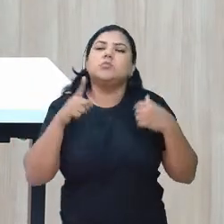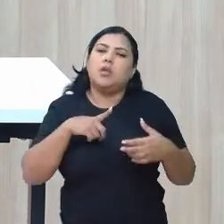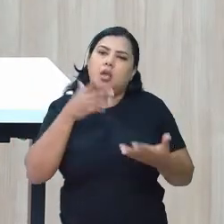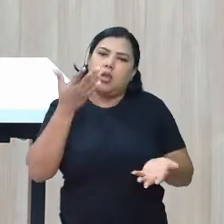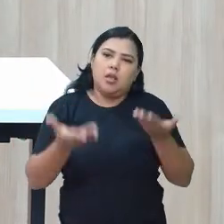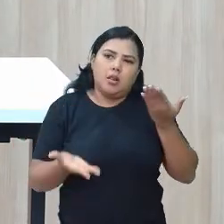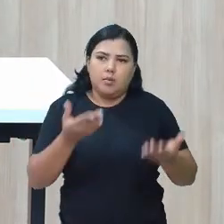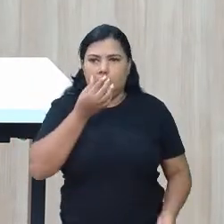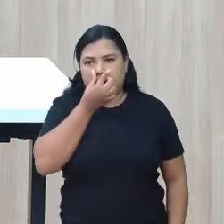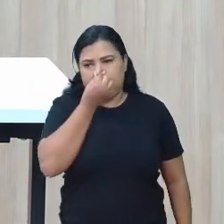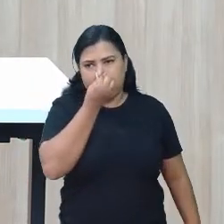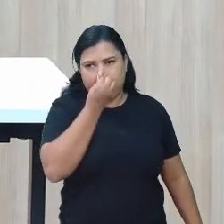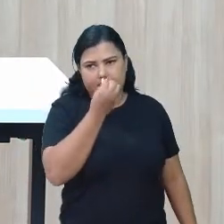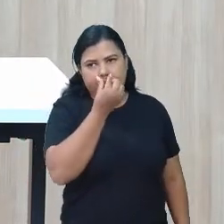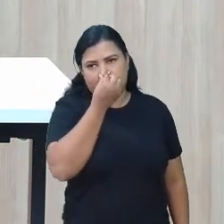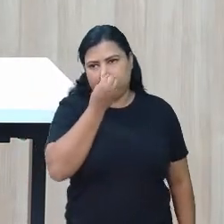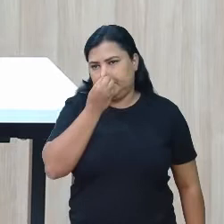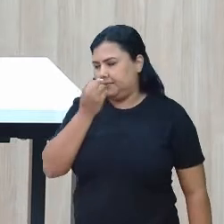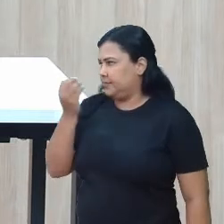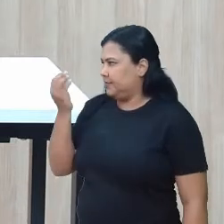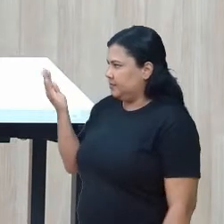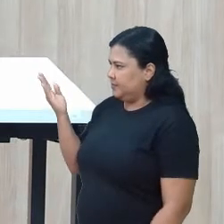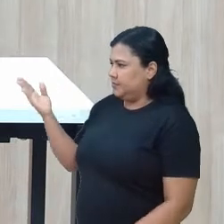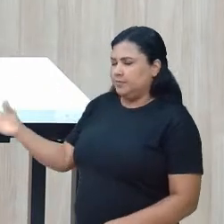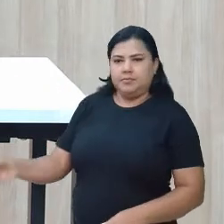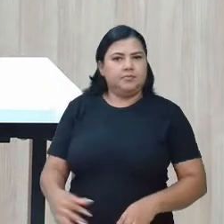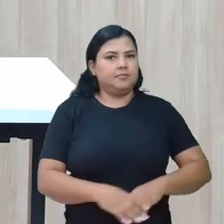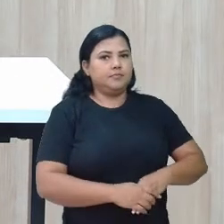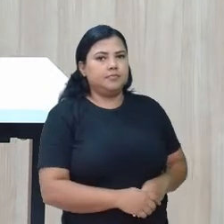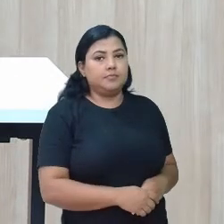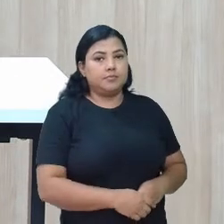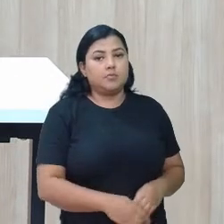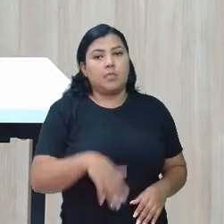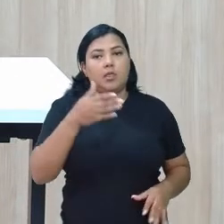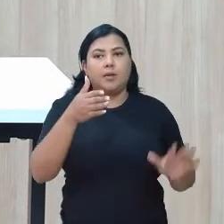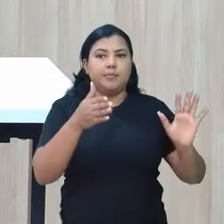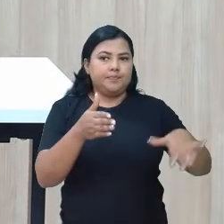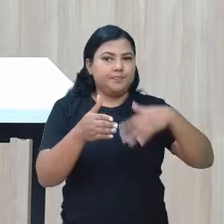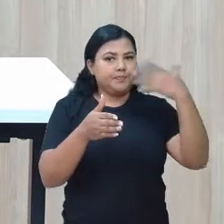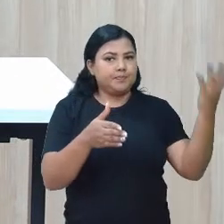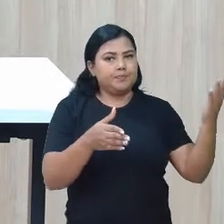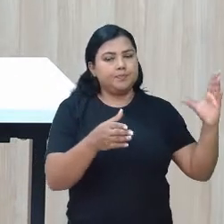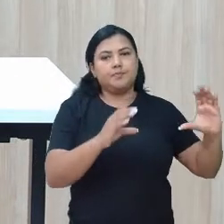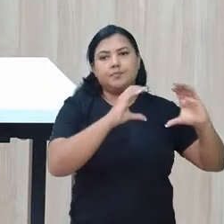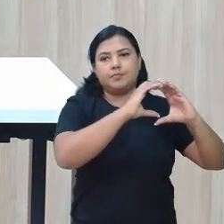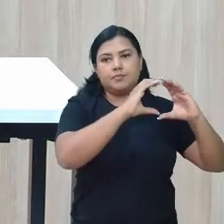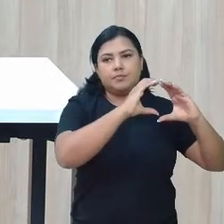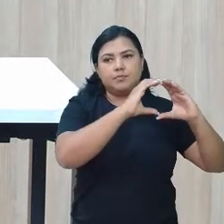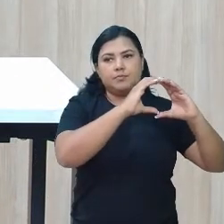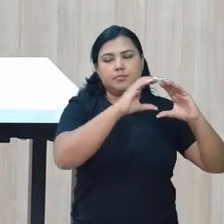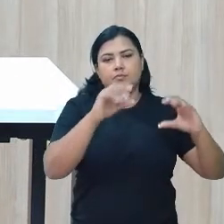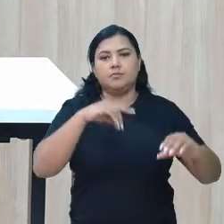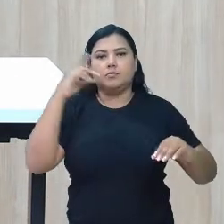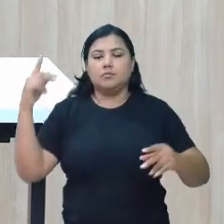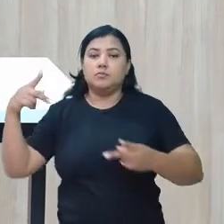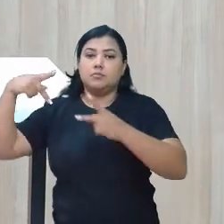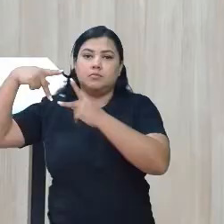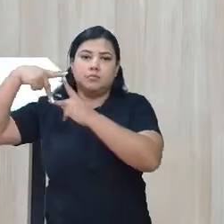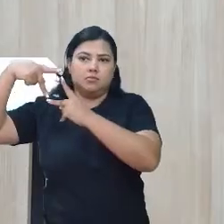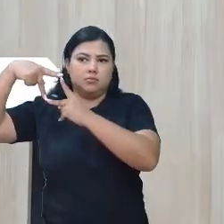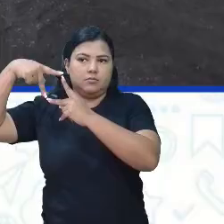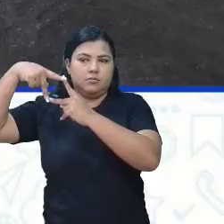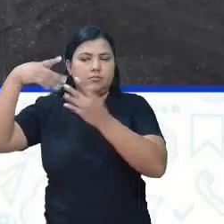gente consegue perceber isso daí. Então, se eu tenho, por exemplo, essa balança, de um lado eu tenho um círculo, do outro lado eu tenho um quadrado,